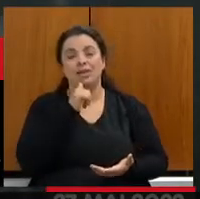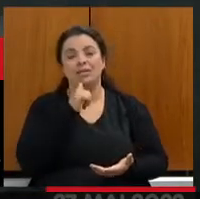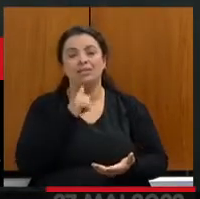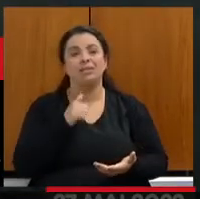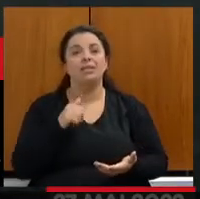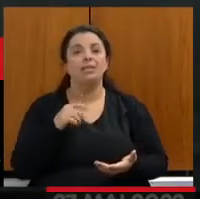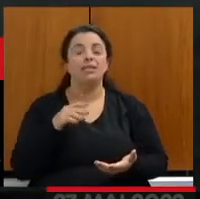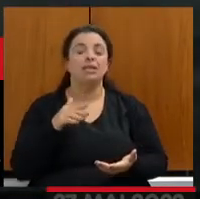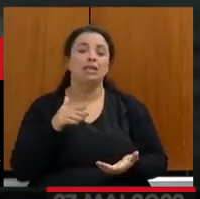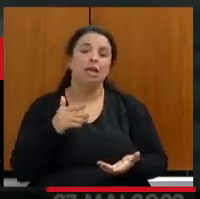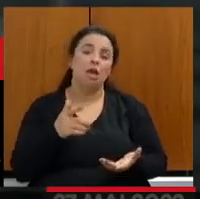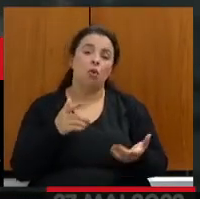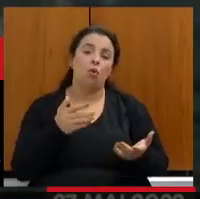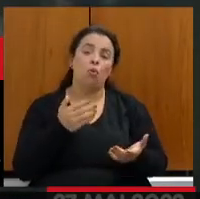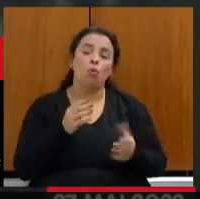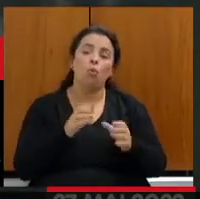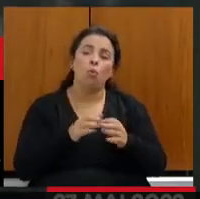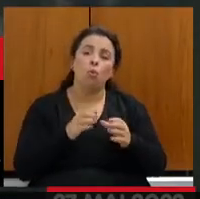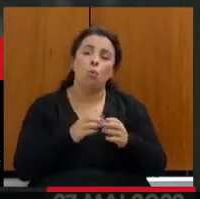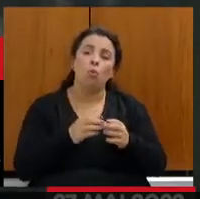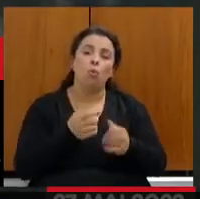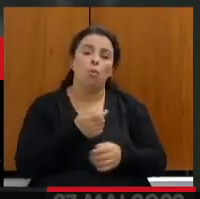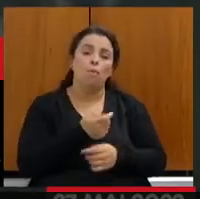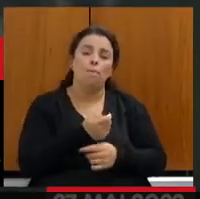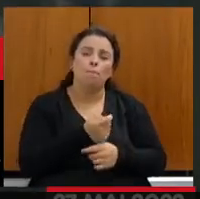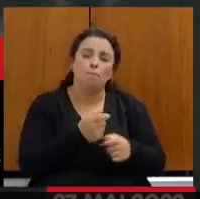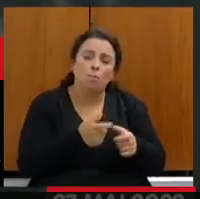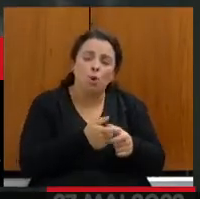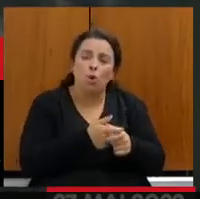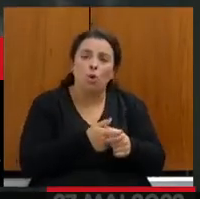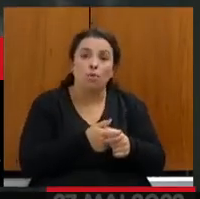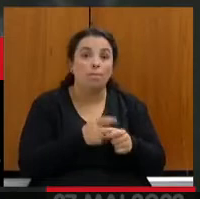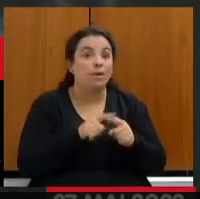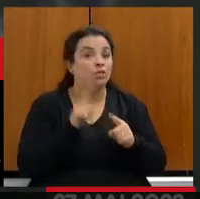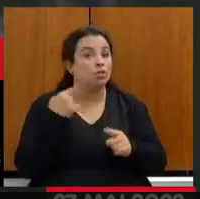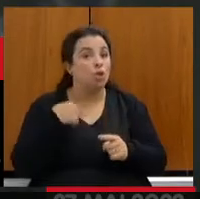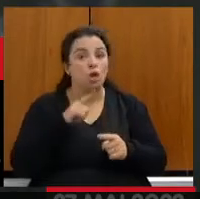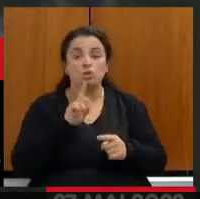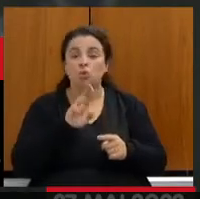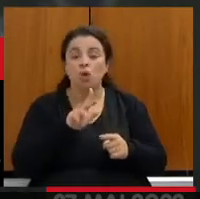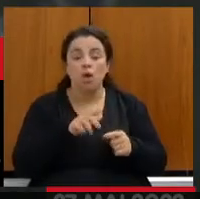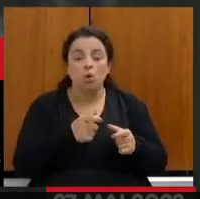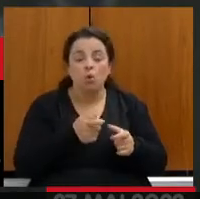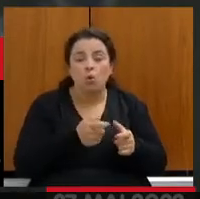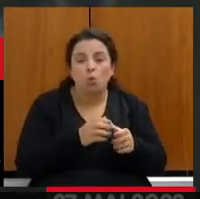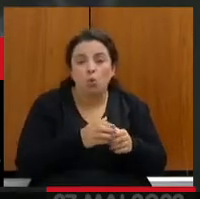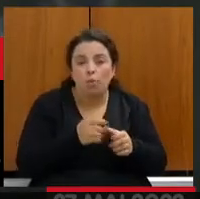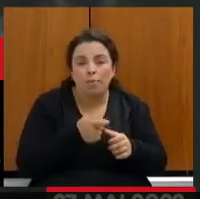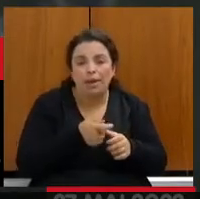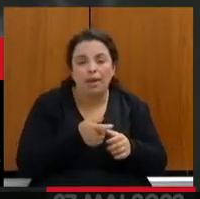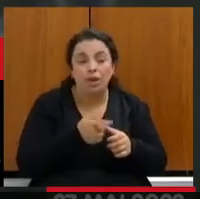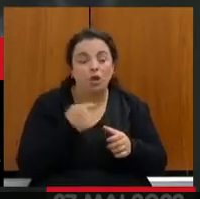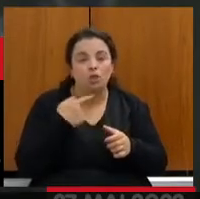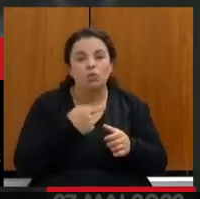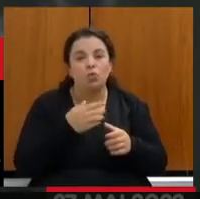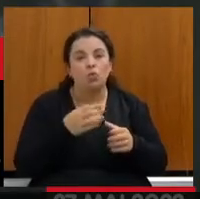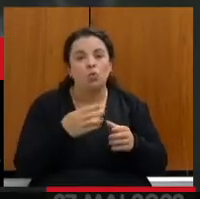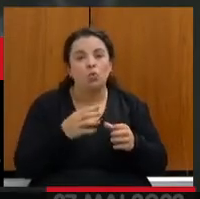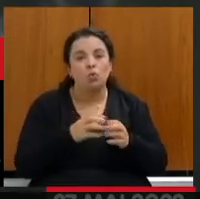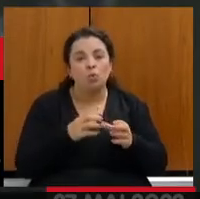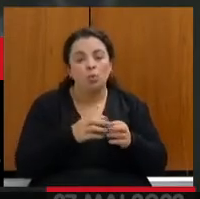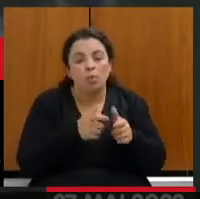tratado como a melhoria aí a gente não somos mais a melhoria por isso que estamos todos aqui reunida hoje